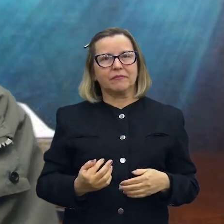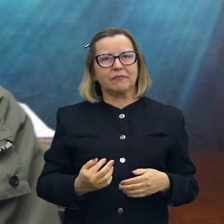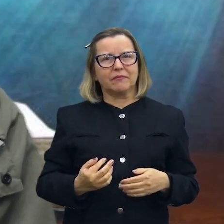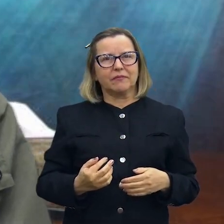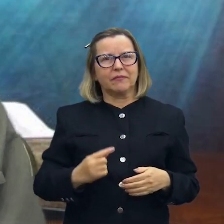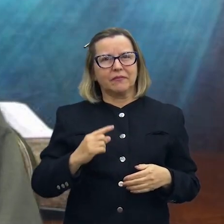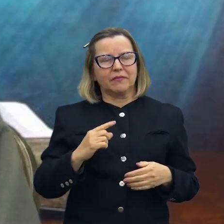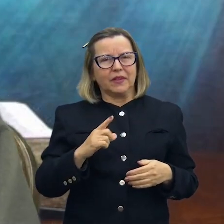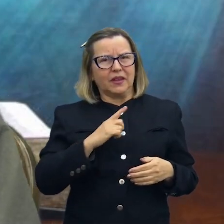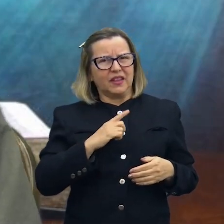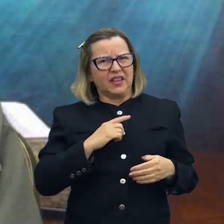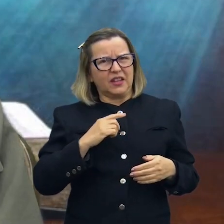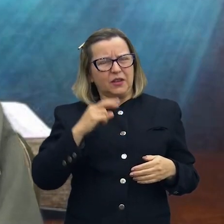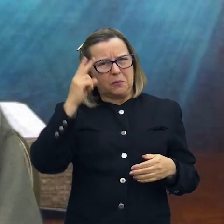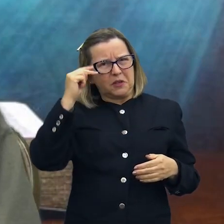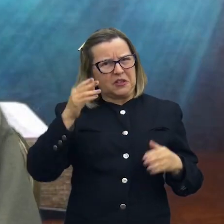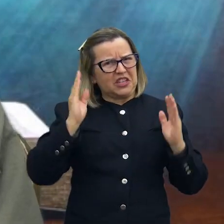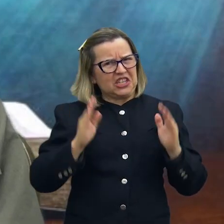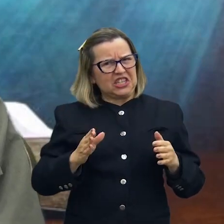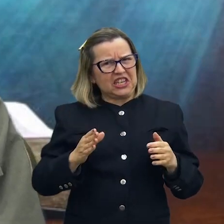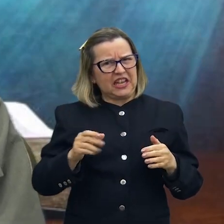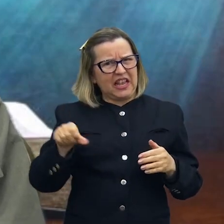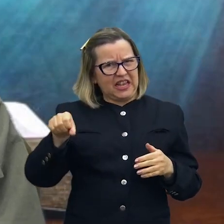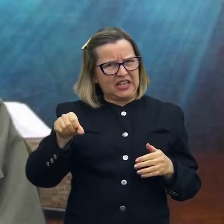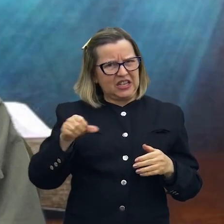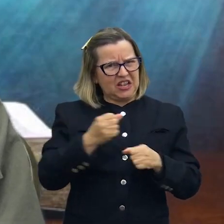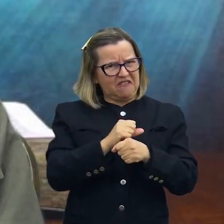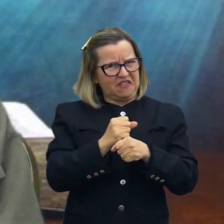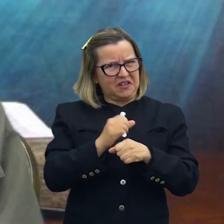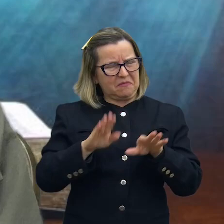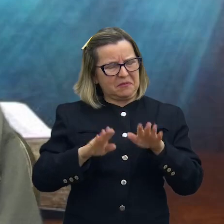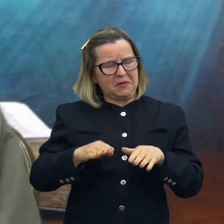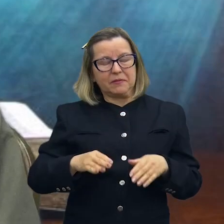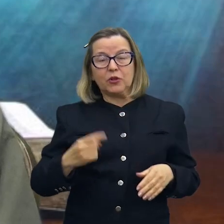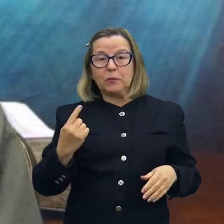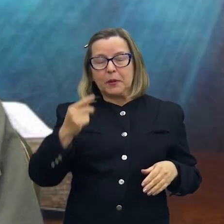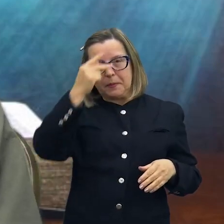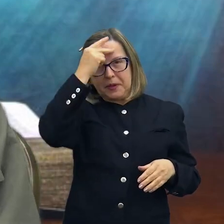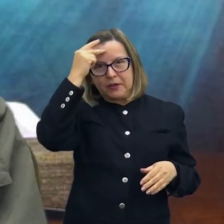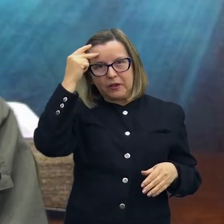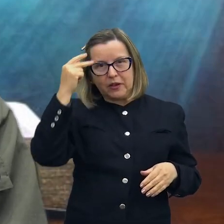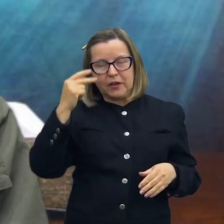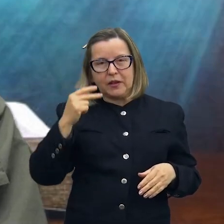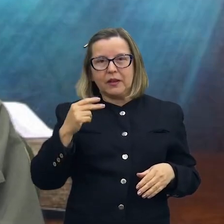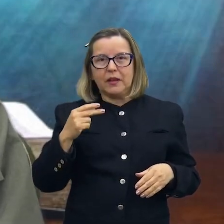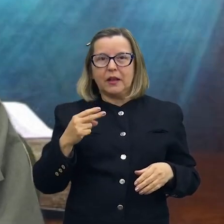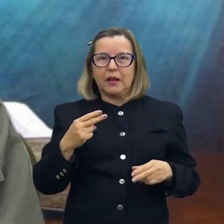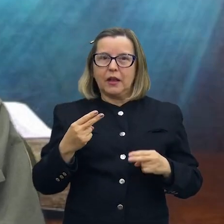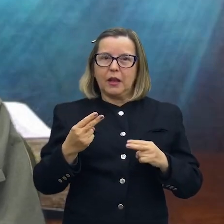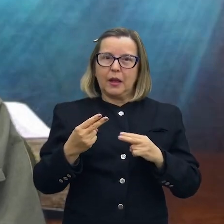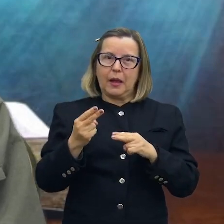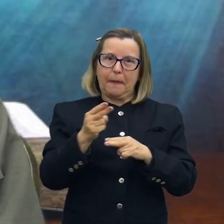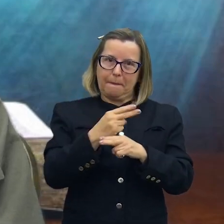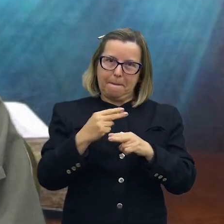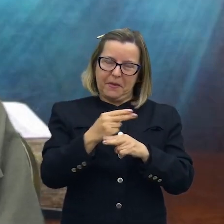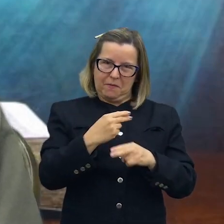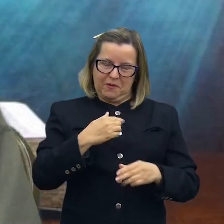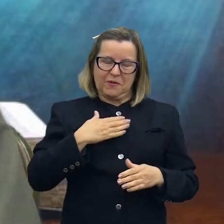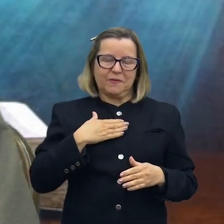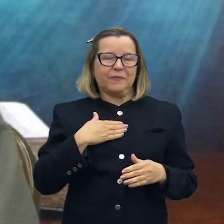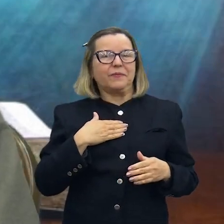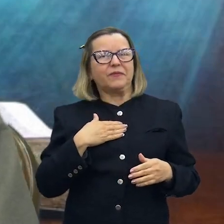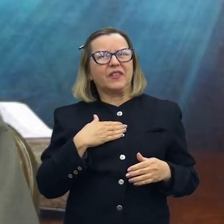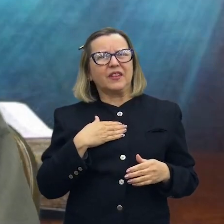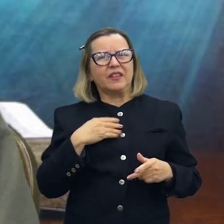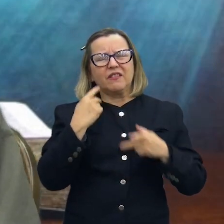Eu tenho um caso que eu acompanho há 9 anos mais ou menos. Essa pessoa veio me procurar, ela disse assim, olha, eu estou muito